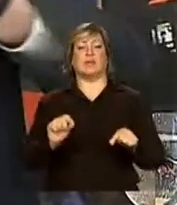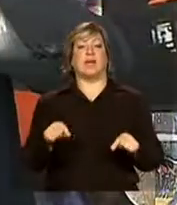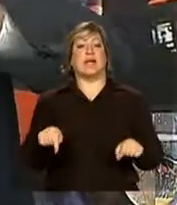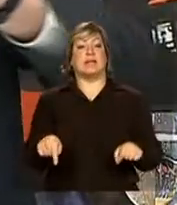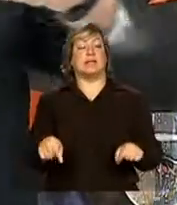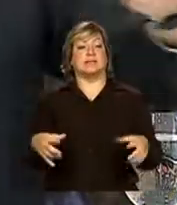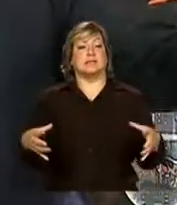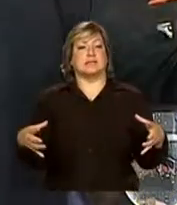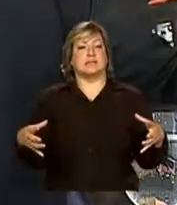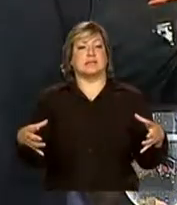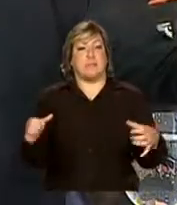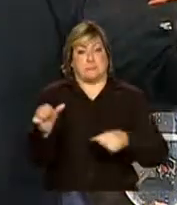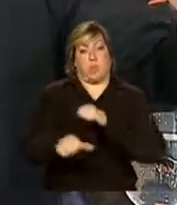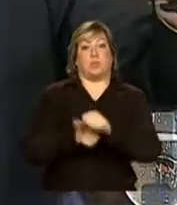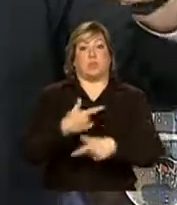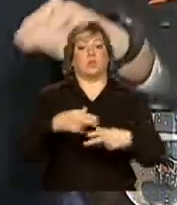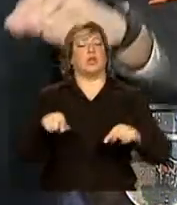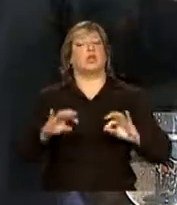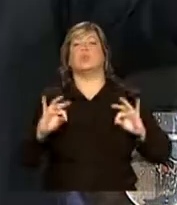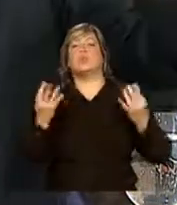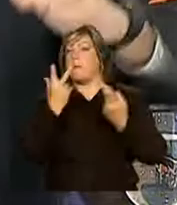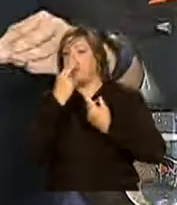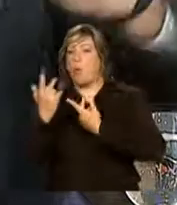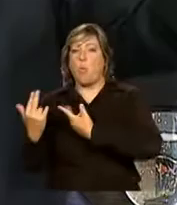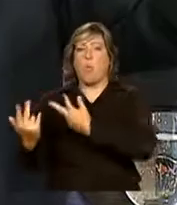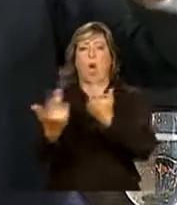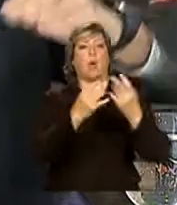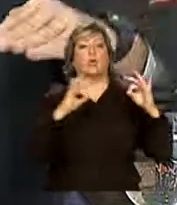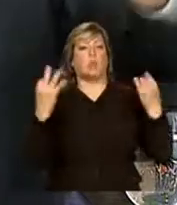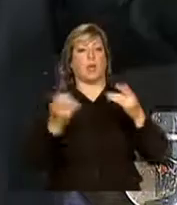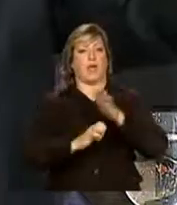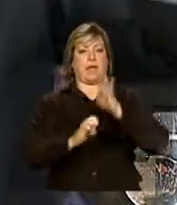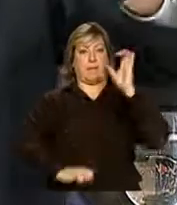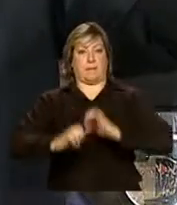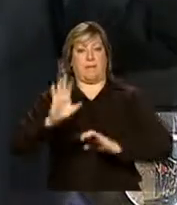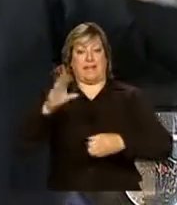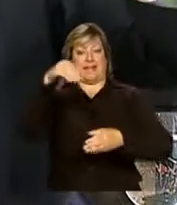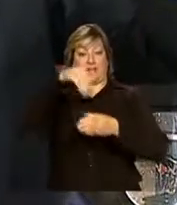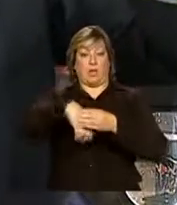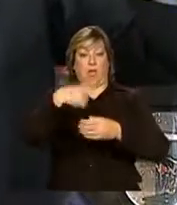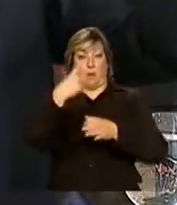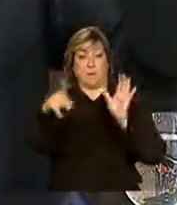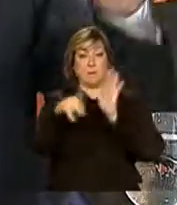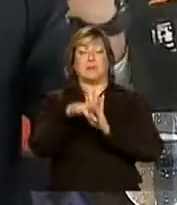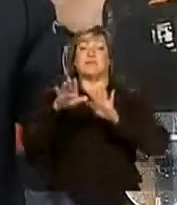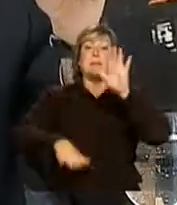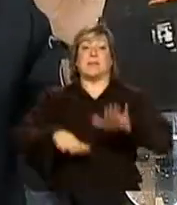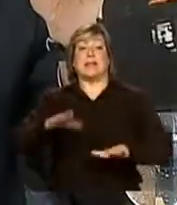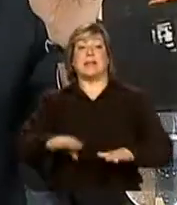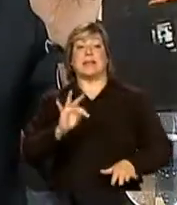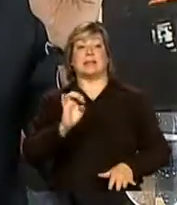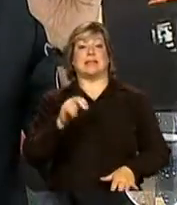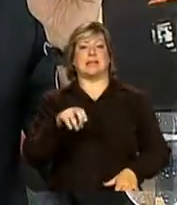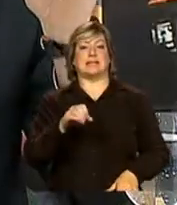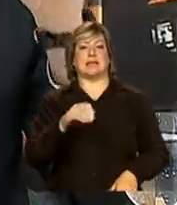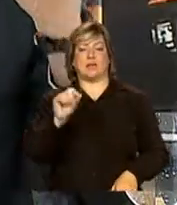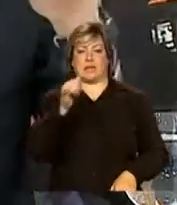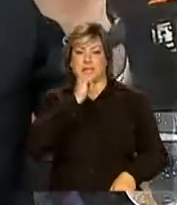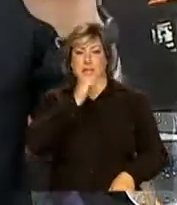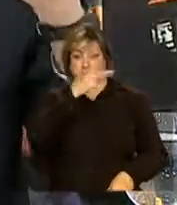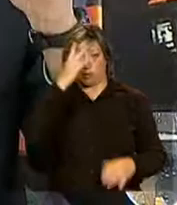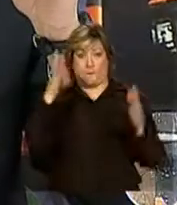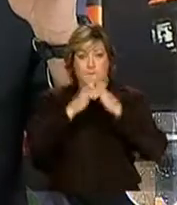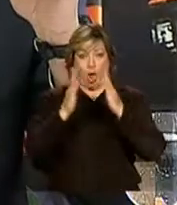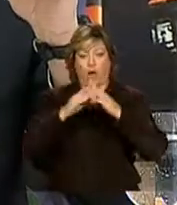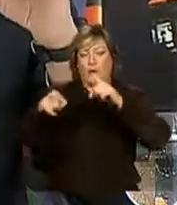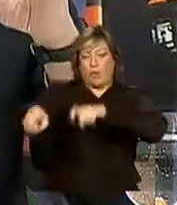impacto seja semelhante em todas as empresas, mas dentro de uma empresa varia realmente de um nível de tensão para outro. Então, o consumidor que está na área rural, que